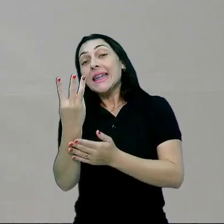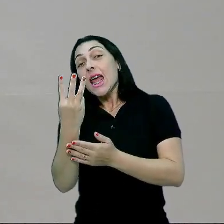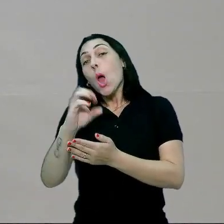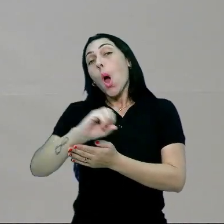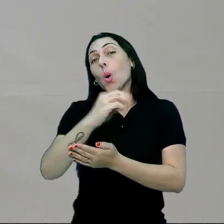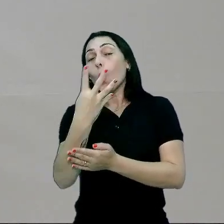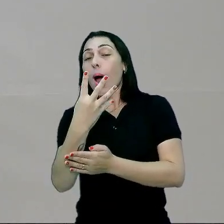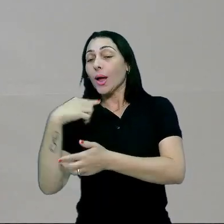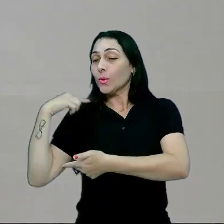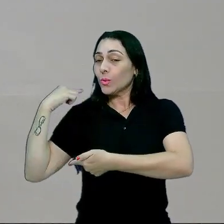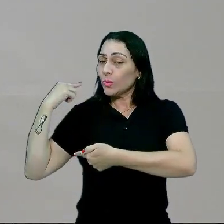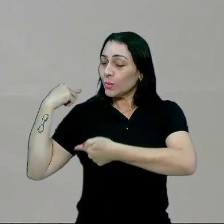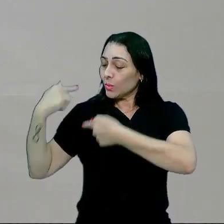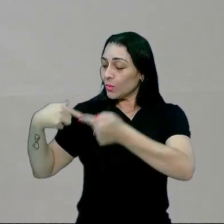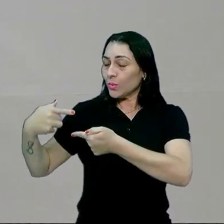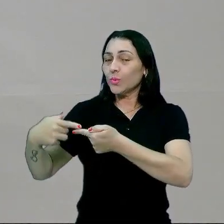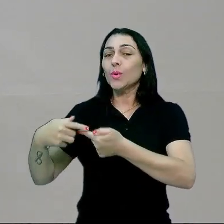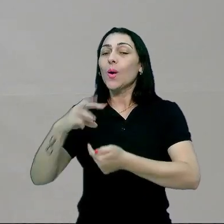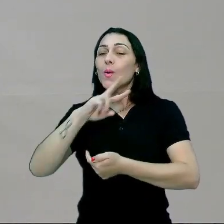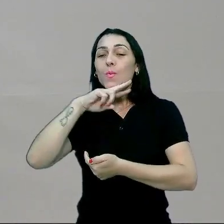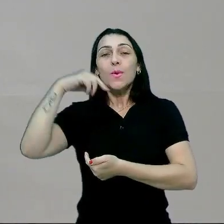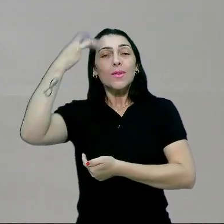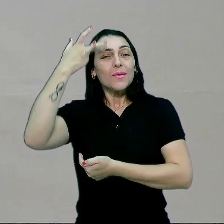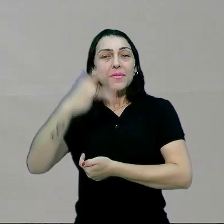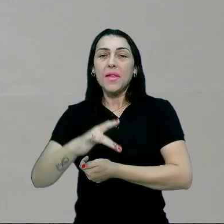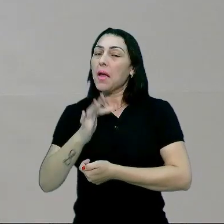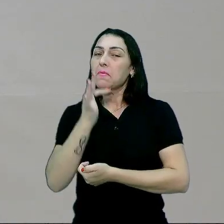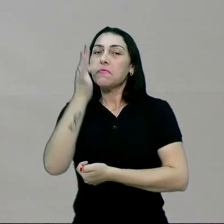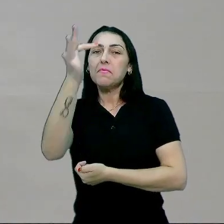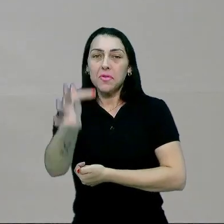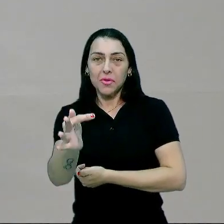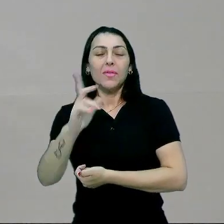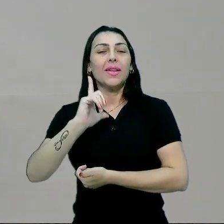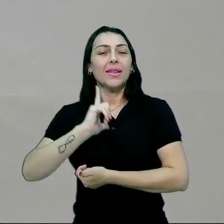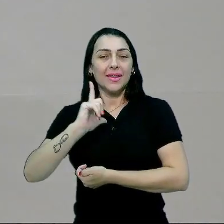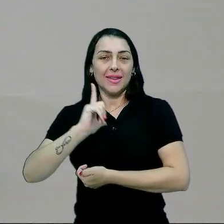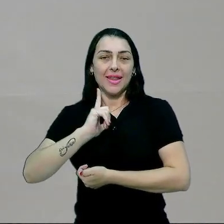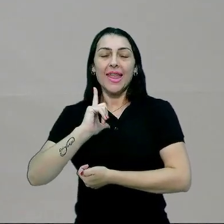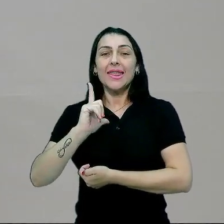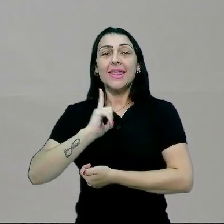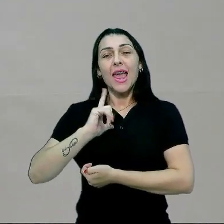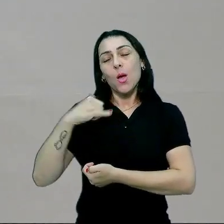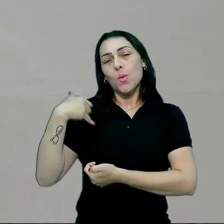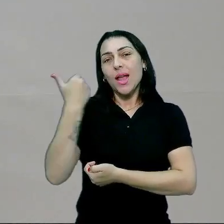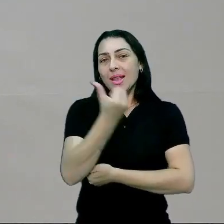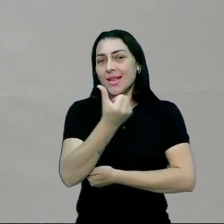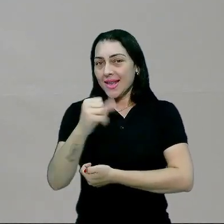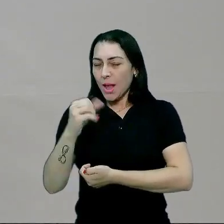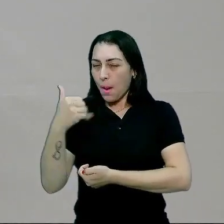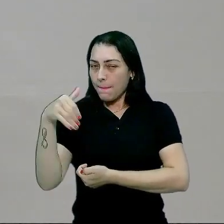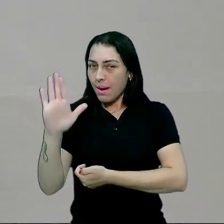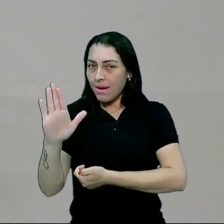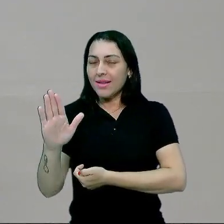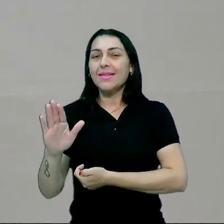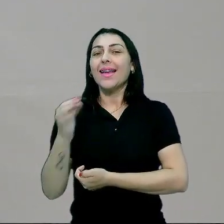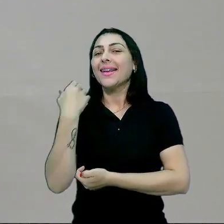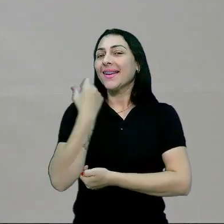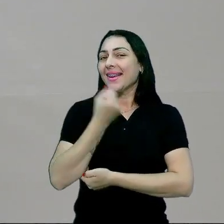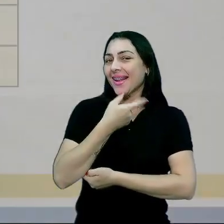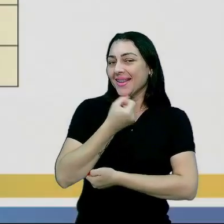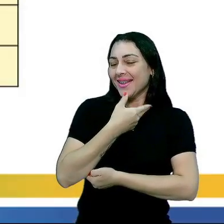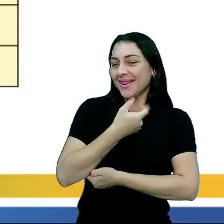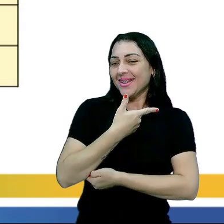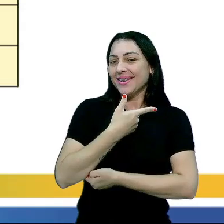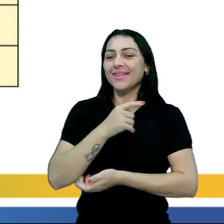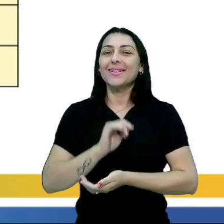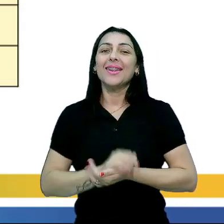4 gerações de cuecas. Não sei quantas ainda virão, eu tenho agora um pouco mais de 60 anos, mas é engraçado